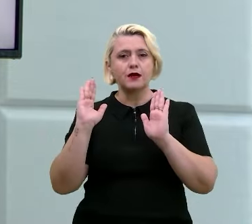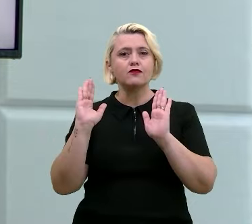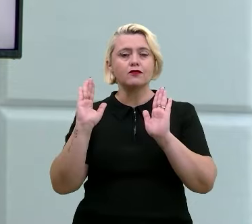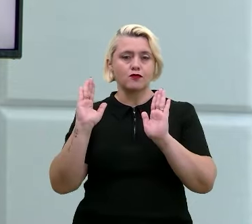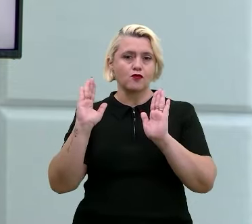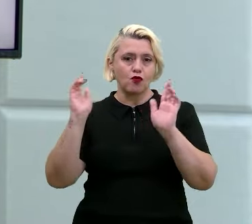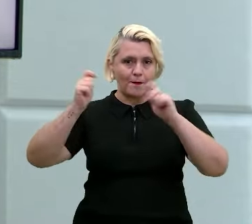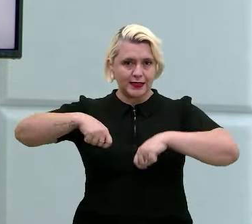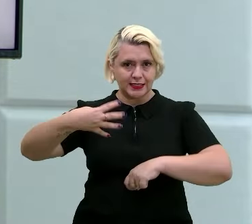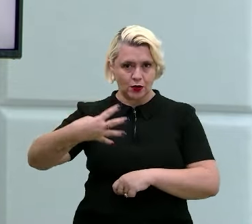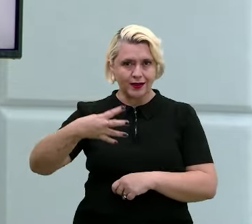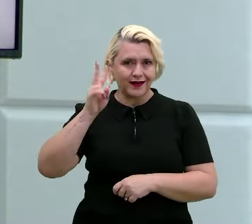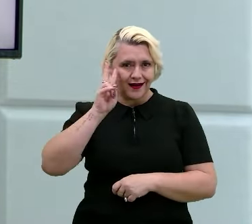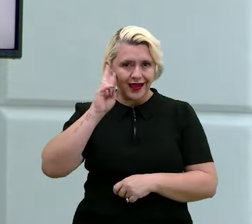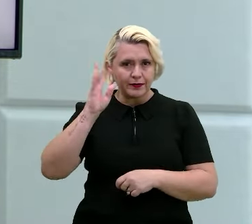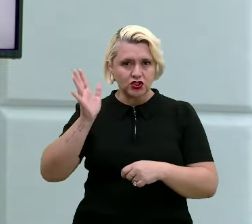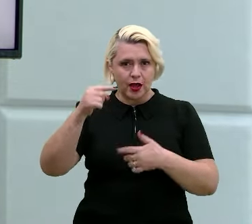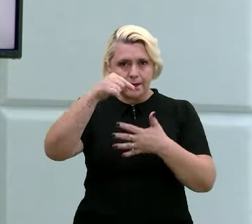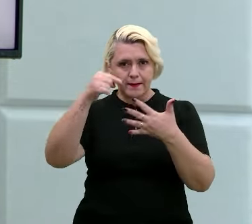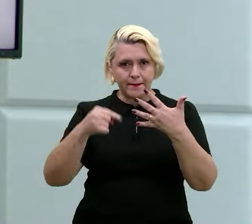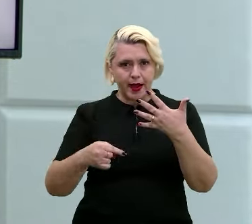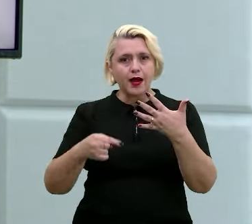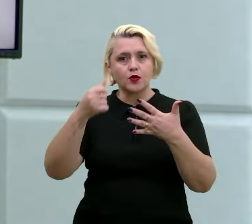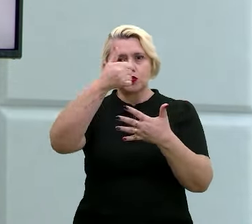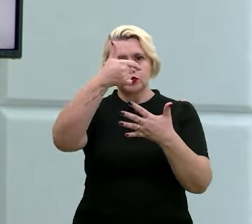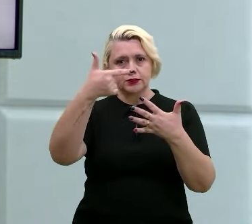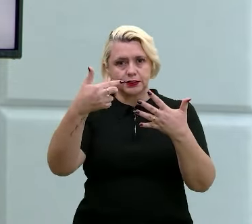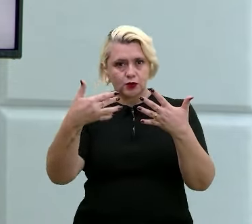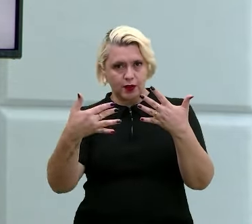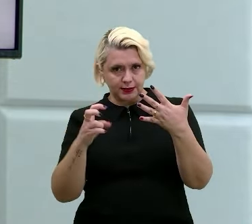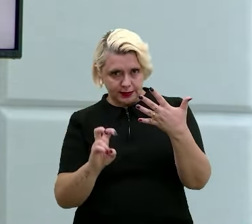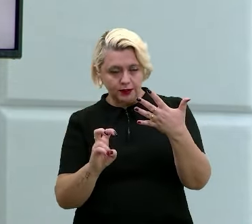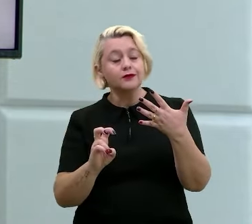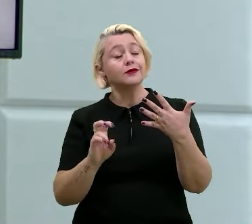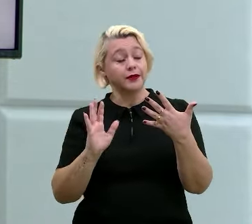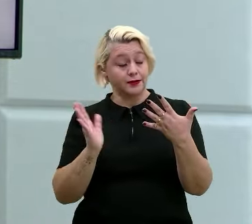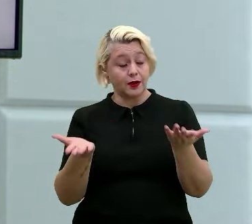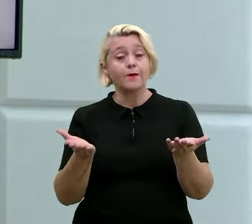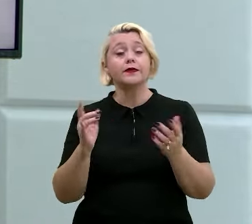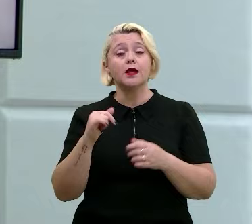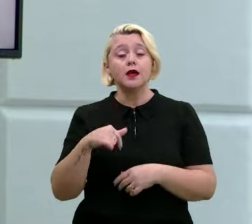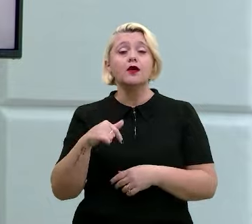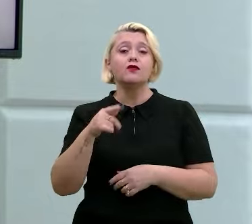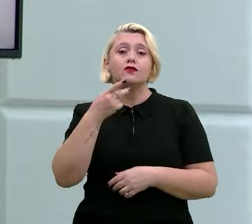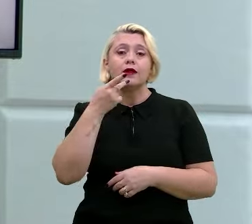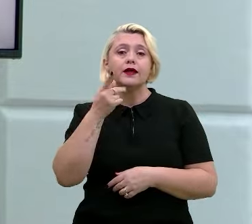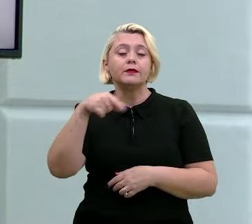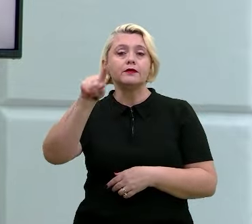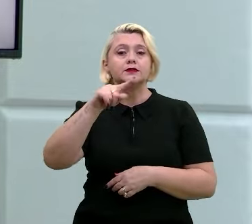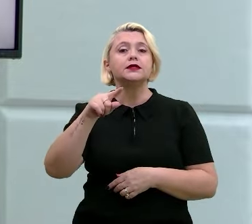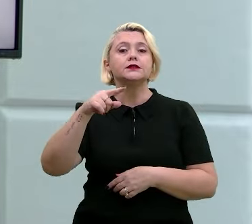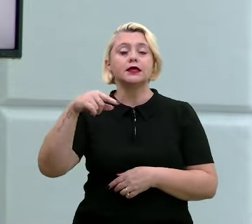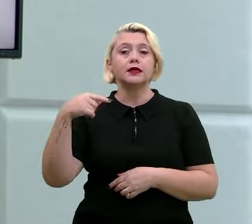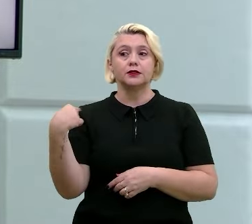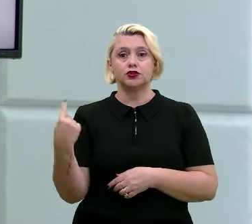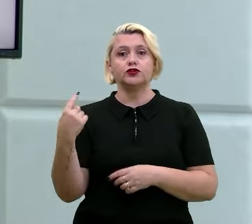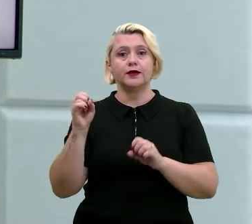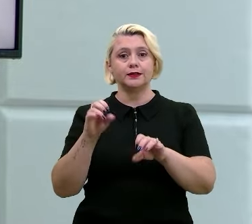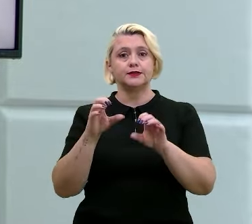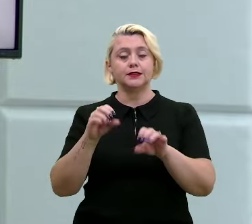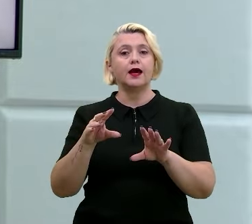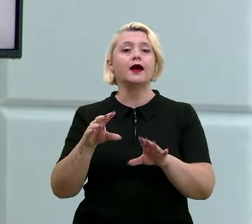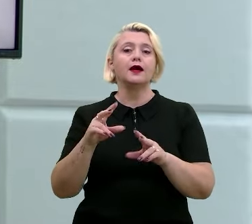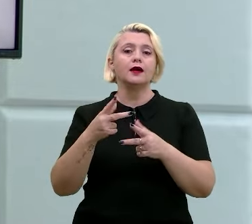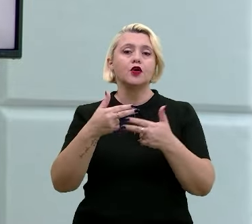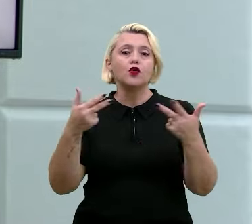das cinco competências? Então, falei para vocês que a gente ia aprender tudo que valoriza e faz